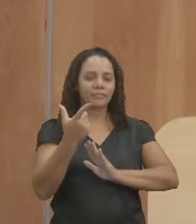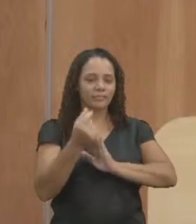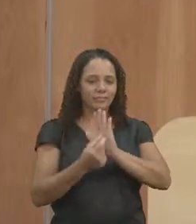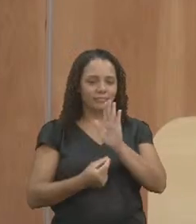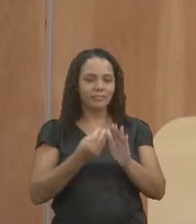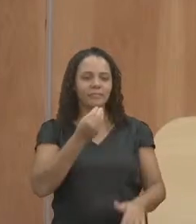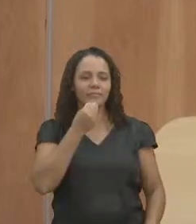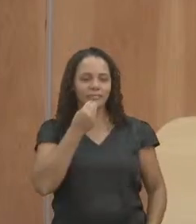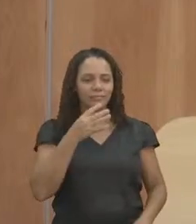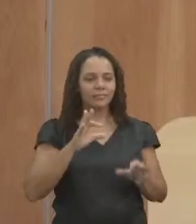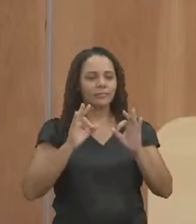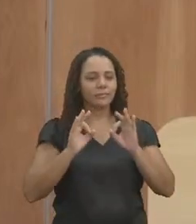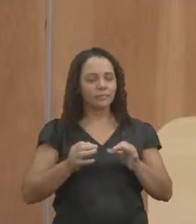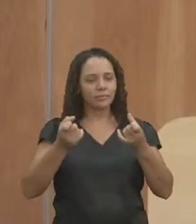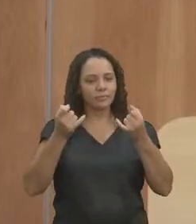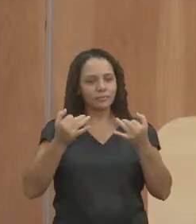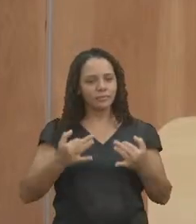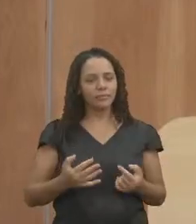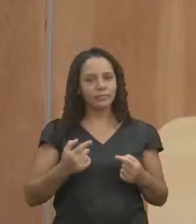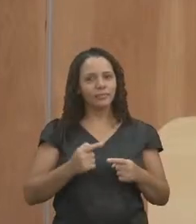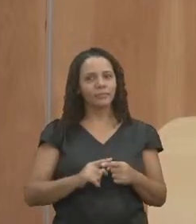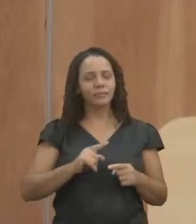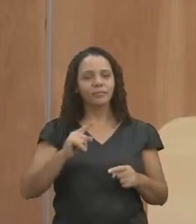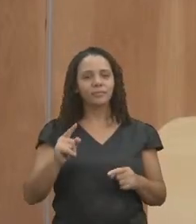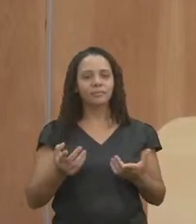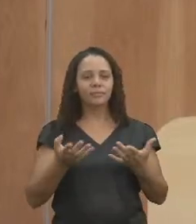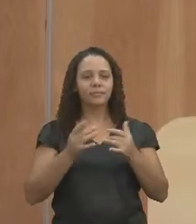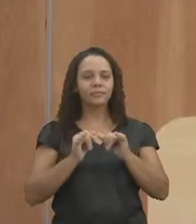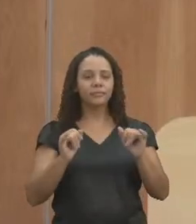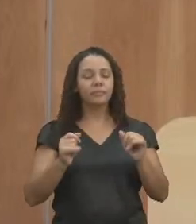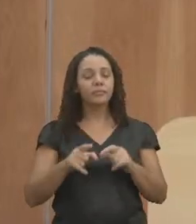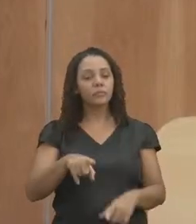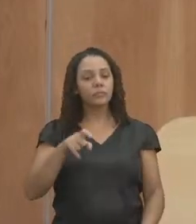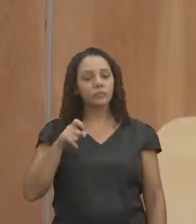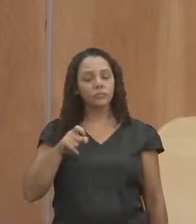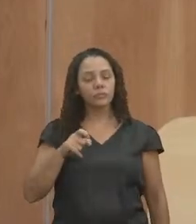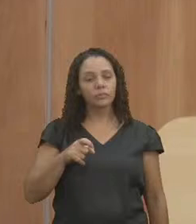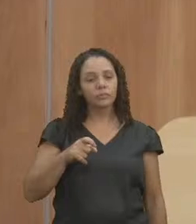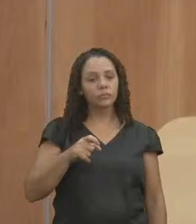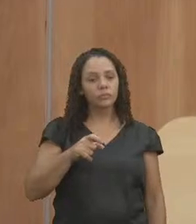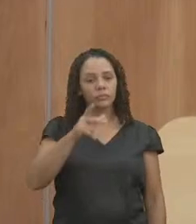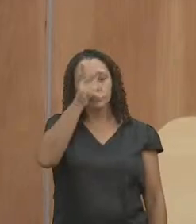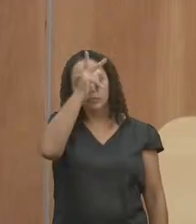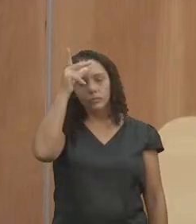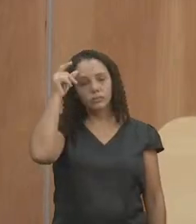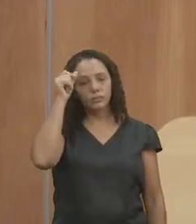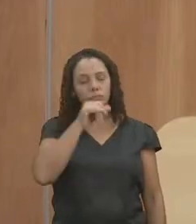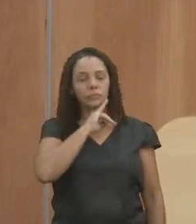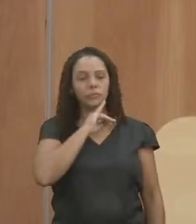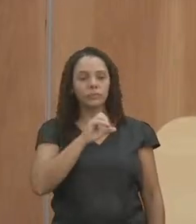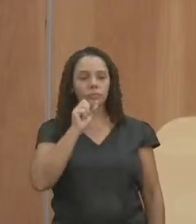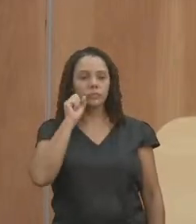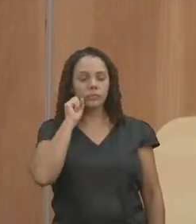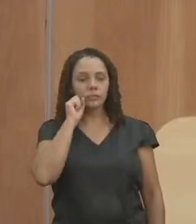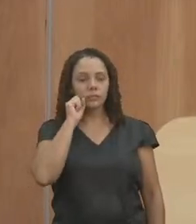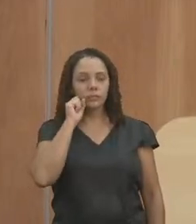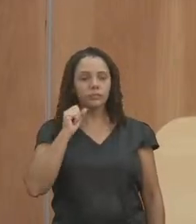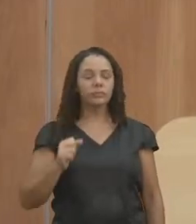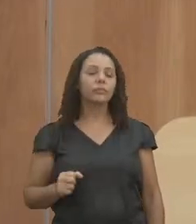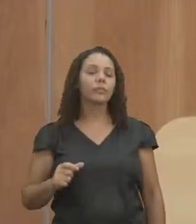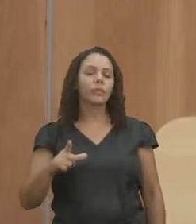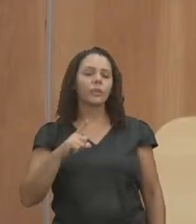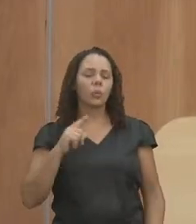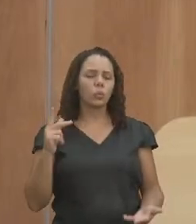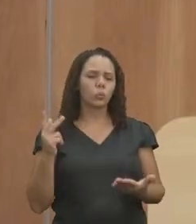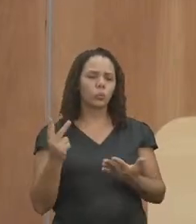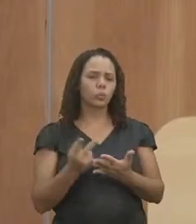isso. Mas eu queria dizer que o ex-prefeito, o prefeito anterior, Isaías Santana, incorreu em várias